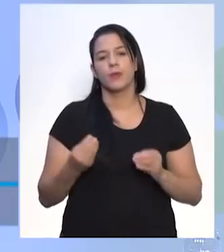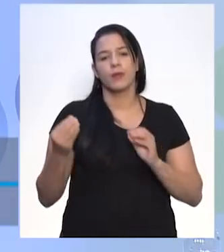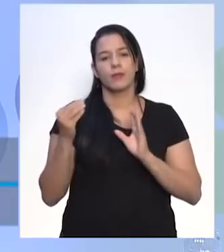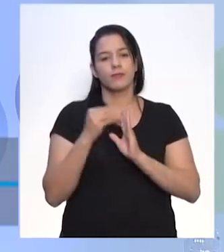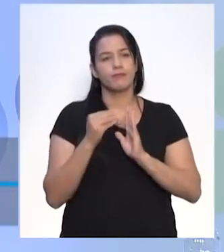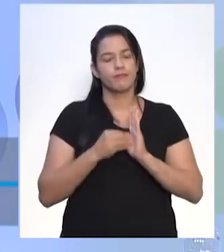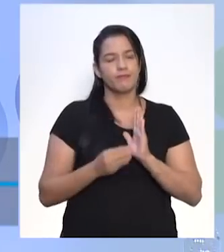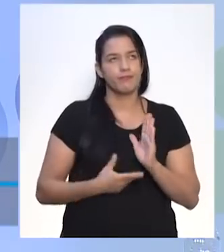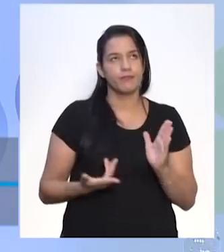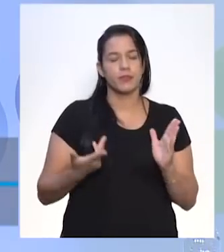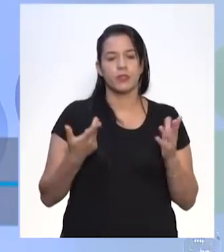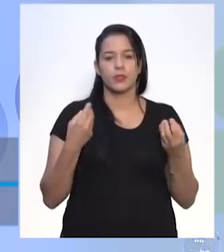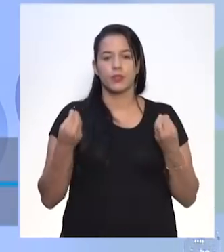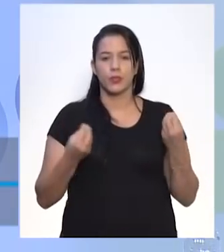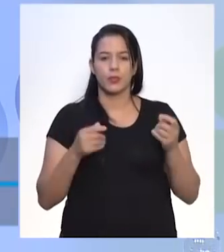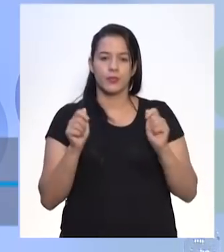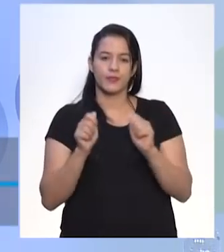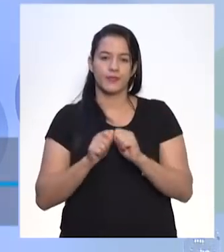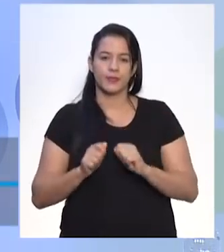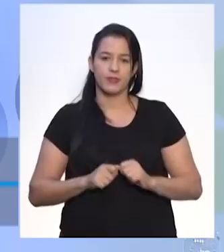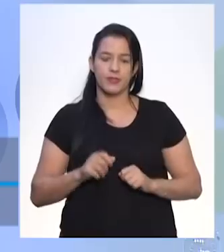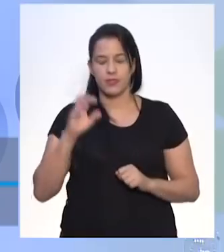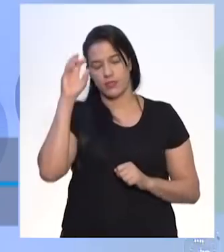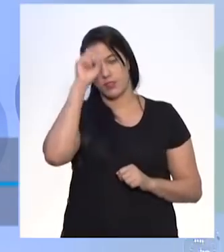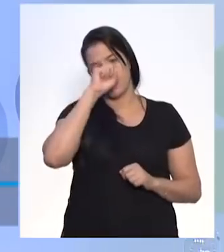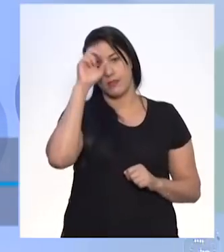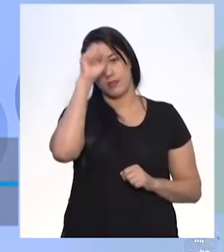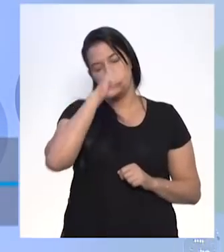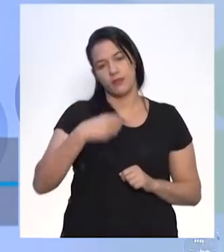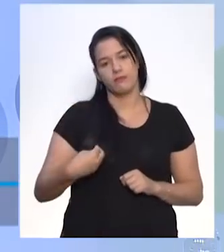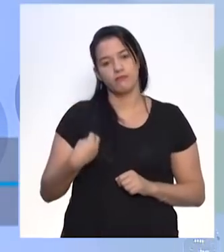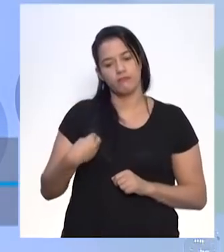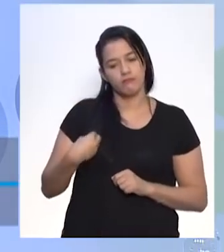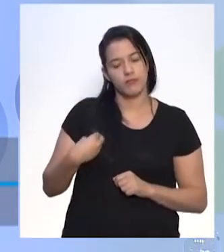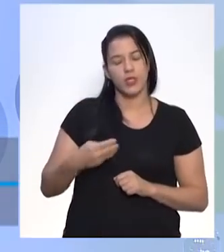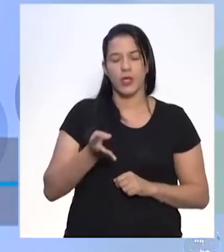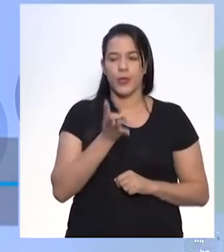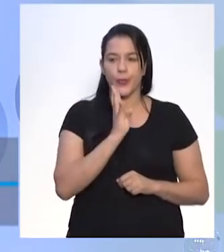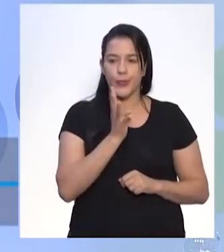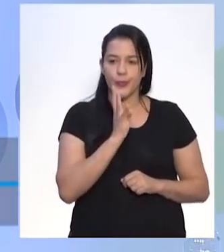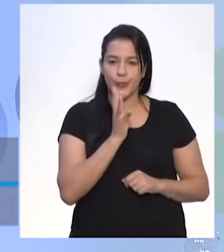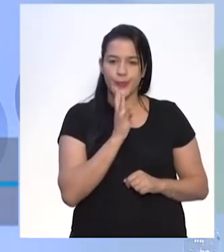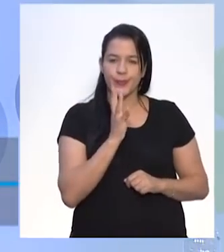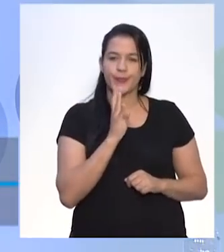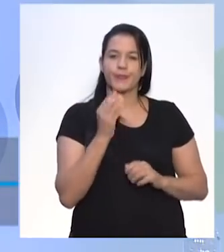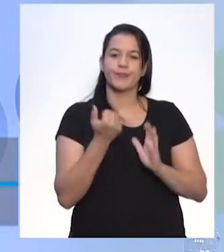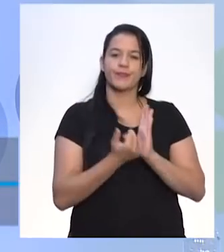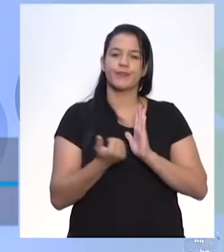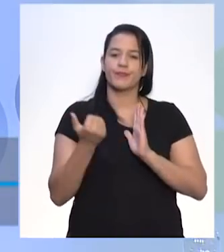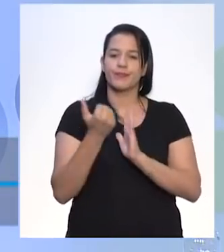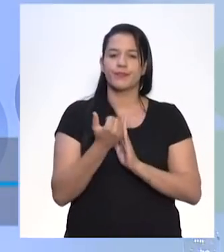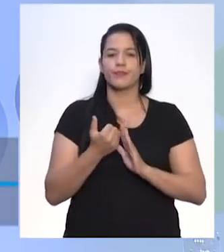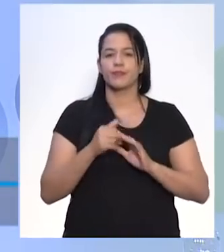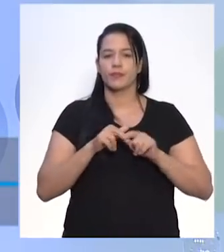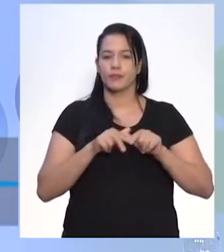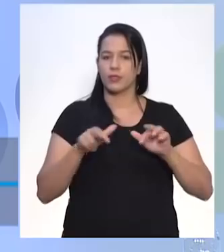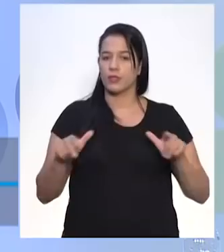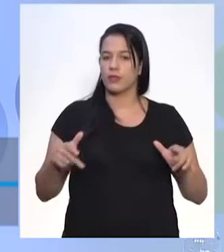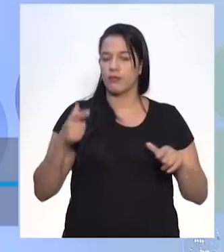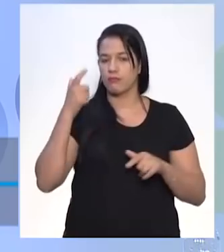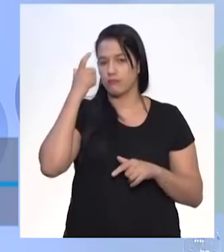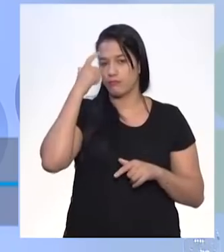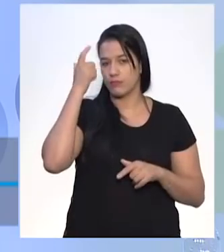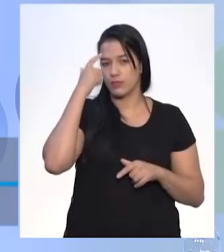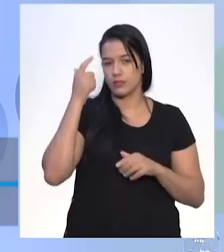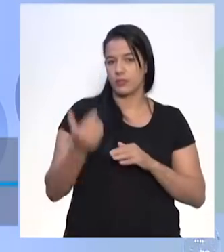a serviço, né? Do aprender a conviver, do aprender a conhecer, também do aprender a ser. Para a gente pensar